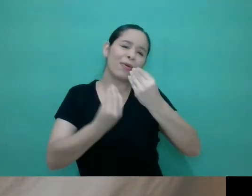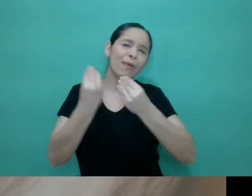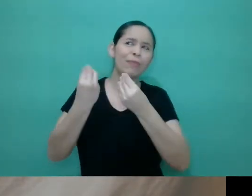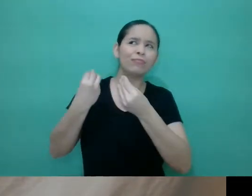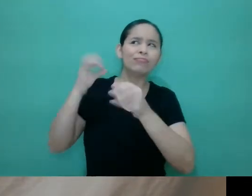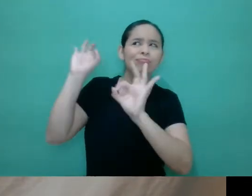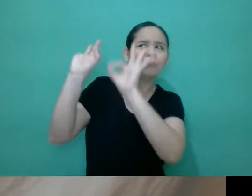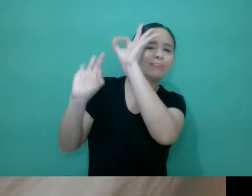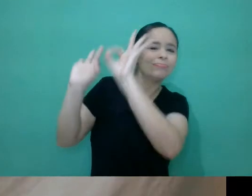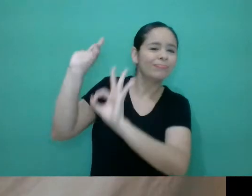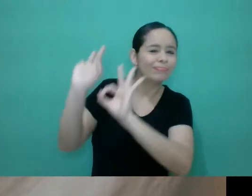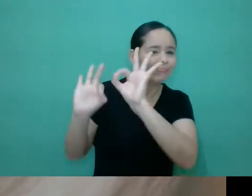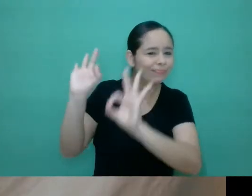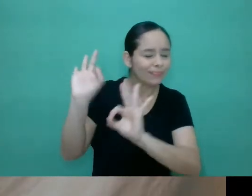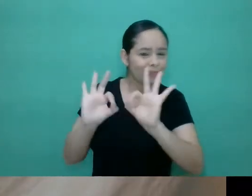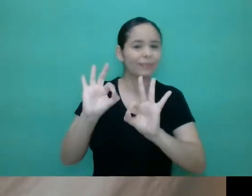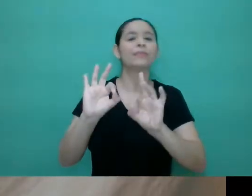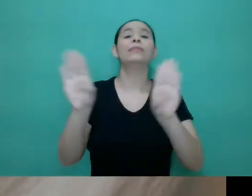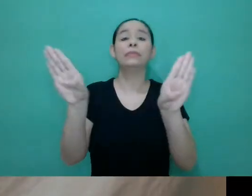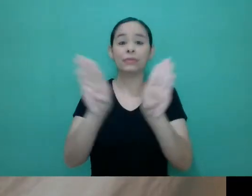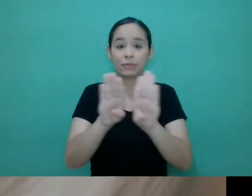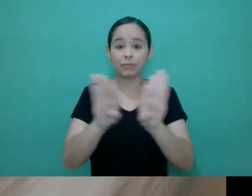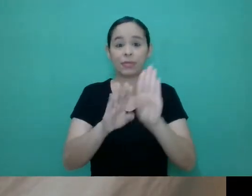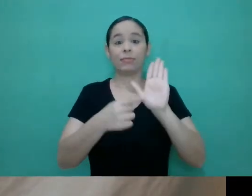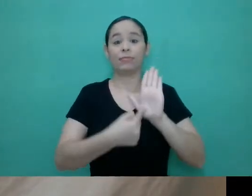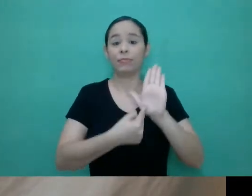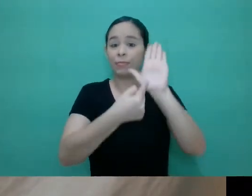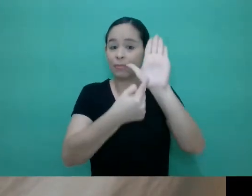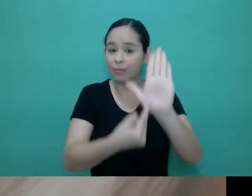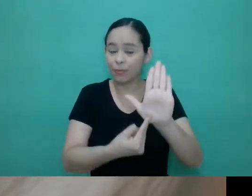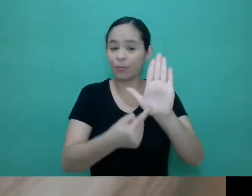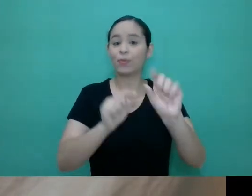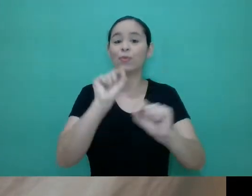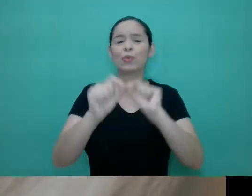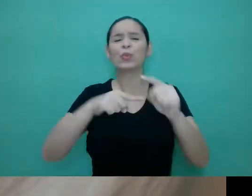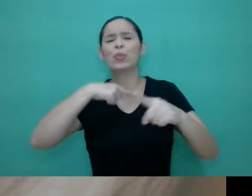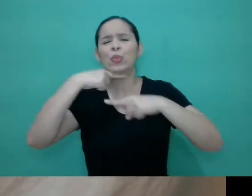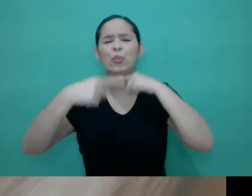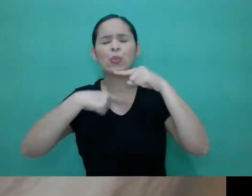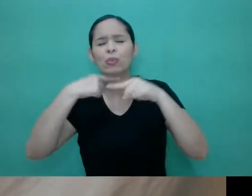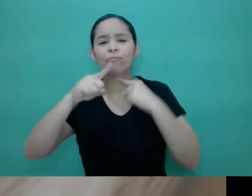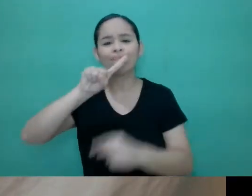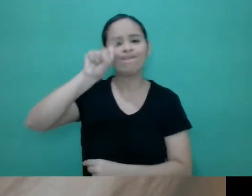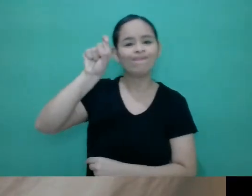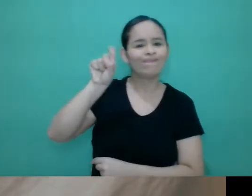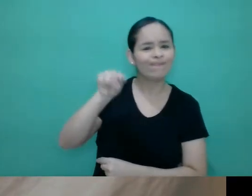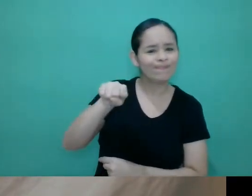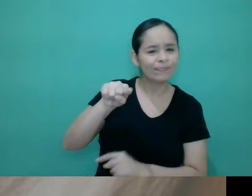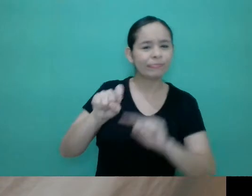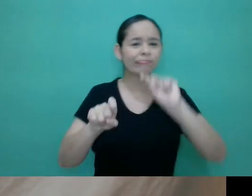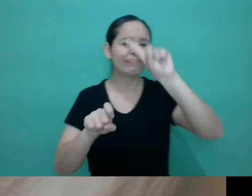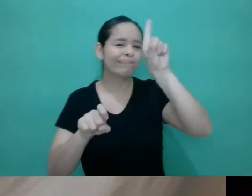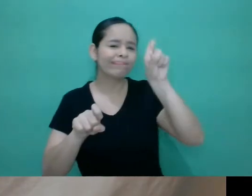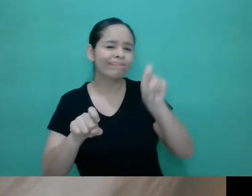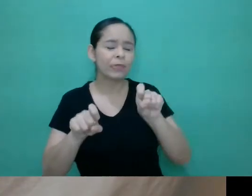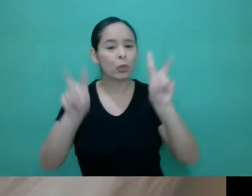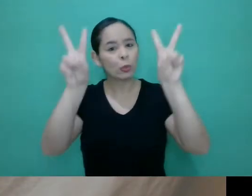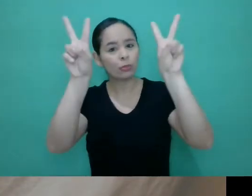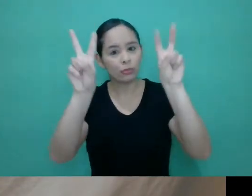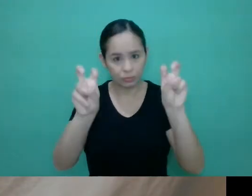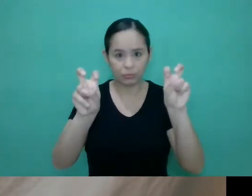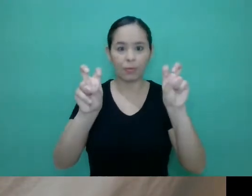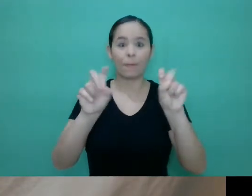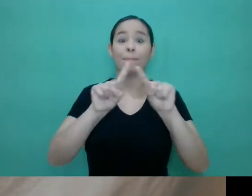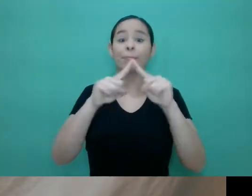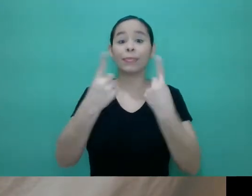né? E traz também essas questões de dúvidas e incertezas que ele tem sobre determinado assunto, né?